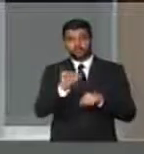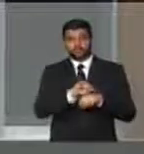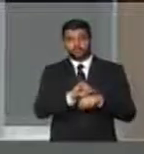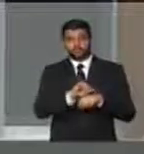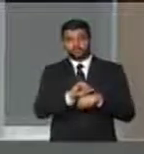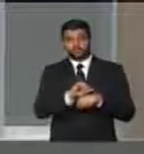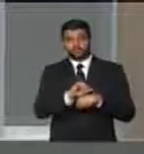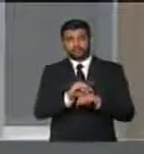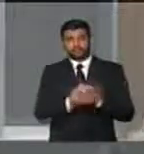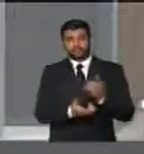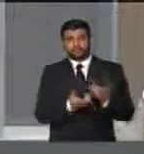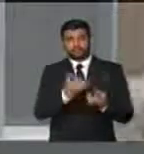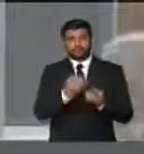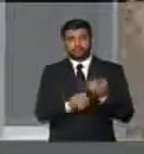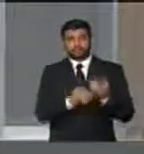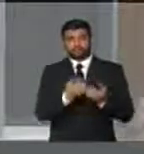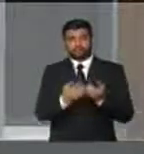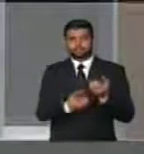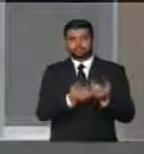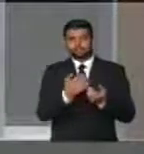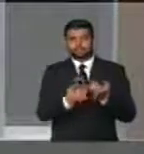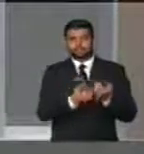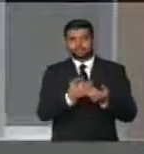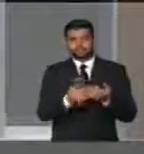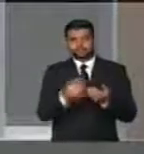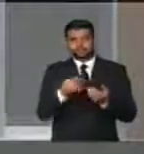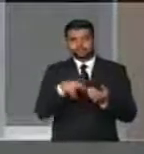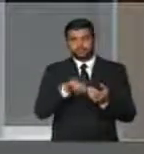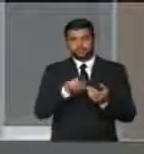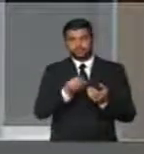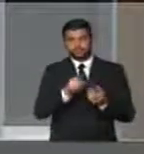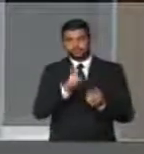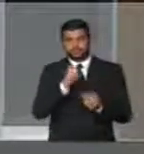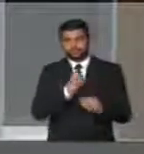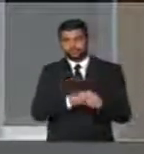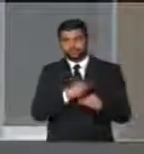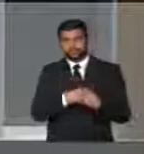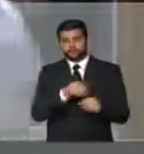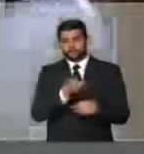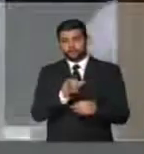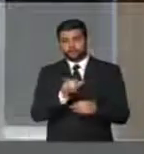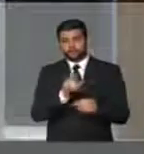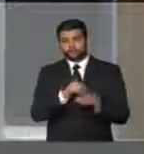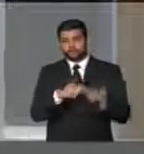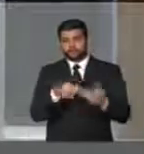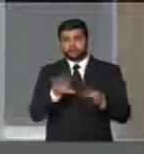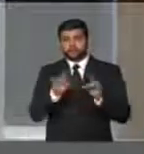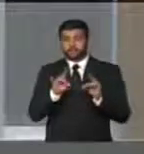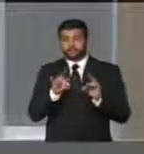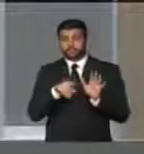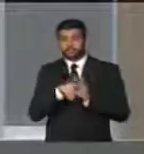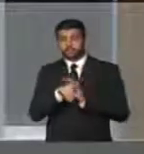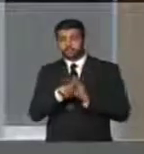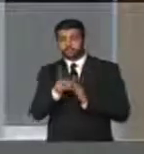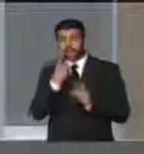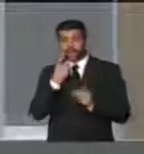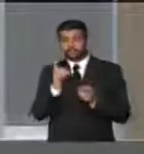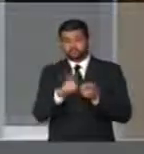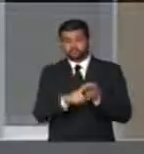para reagir com o minério de ferro. Tem vários cientistas colocando que